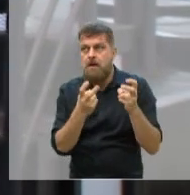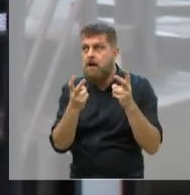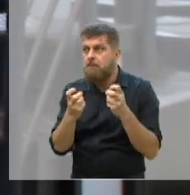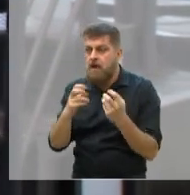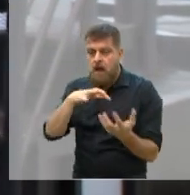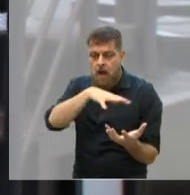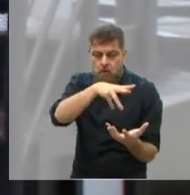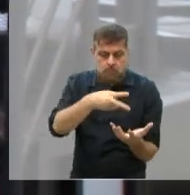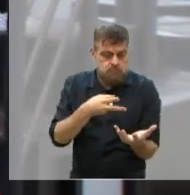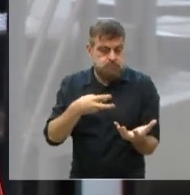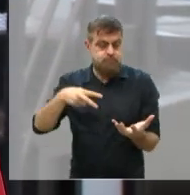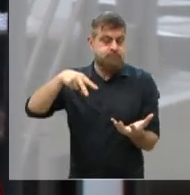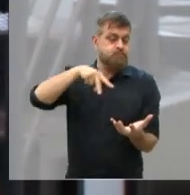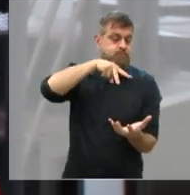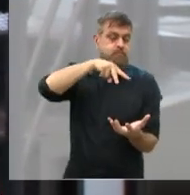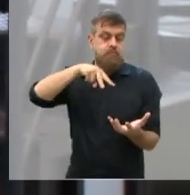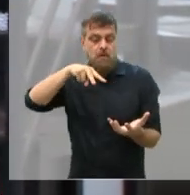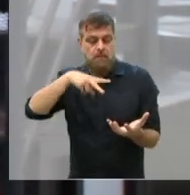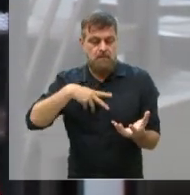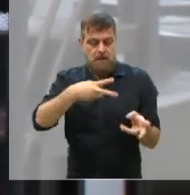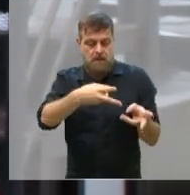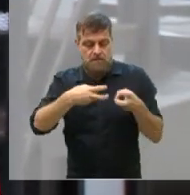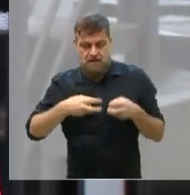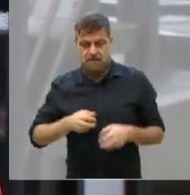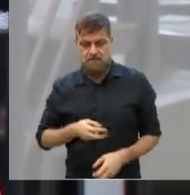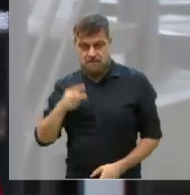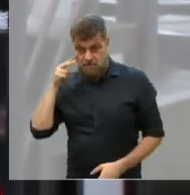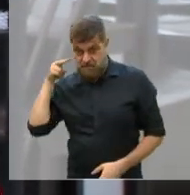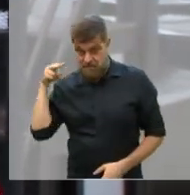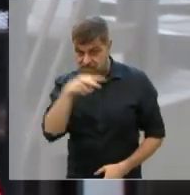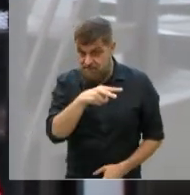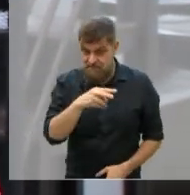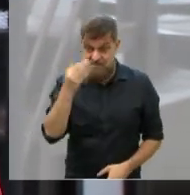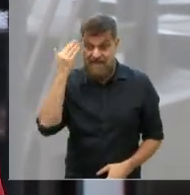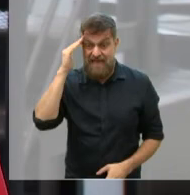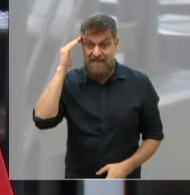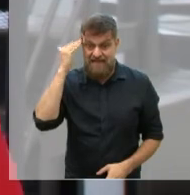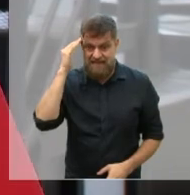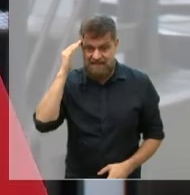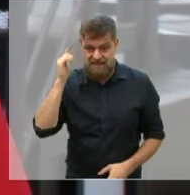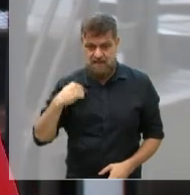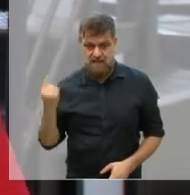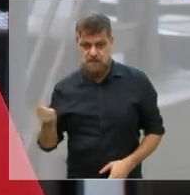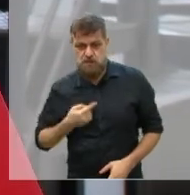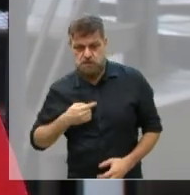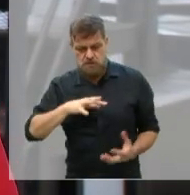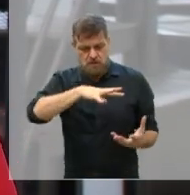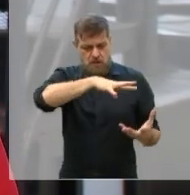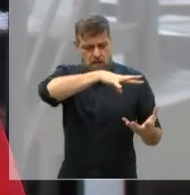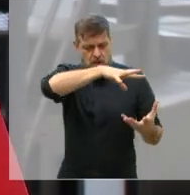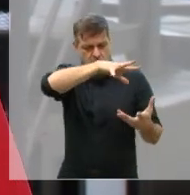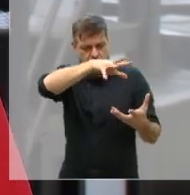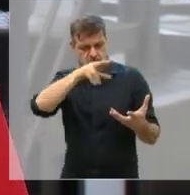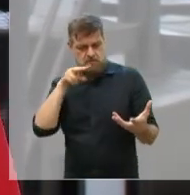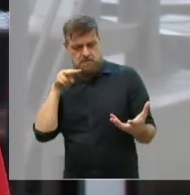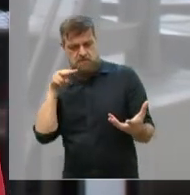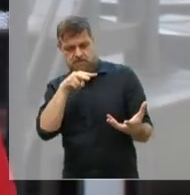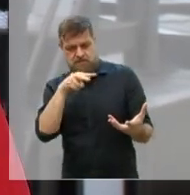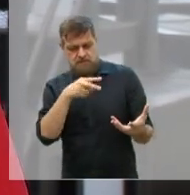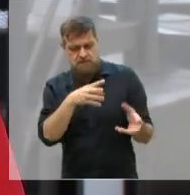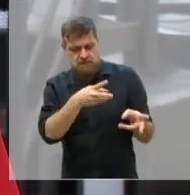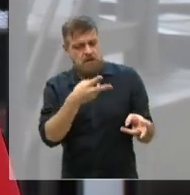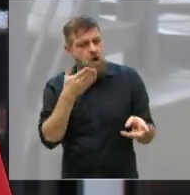o mundo que ele vive. Olhar e ver são duas coisas diferentes, né? A gente está olhando para o mundo o tempo todo, mas o que a gente